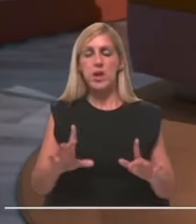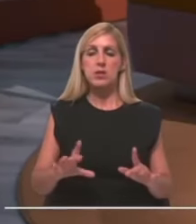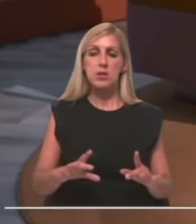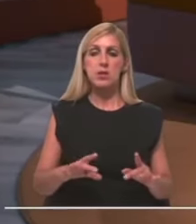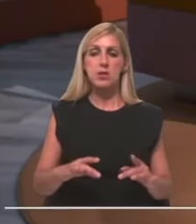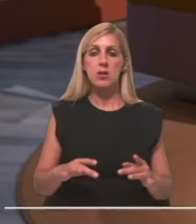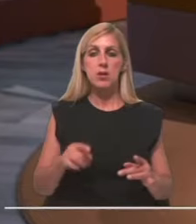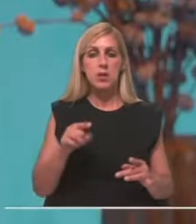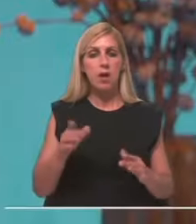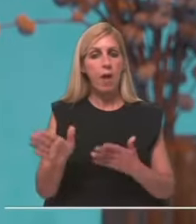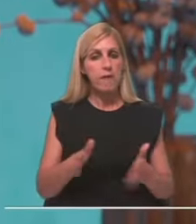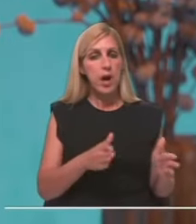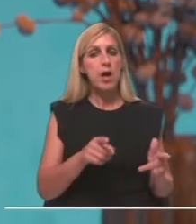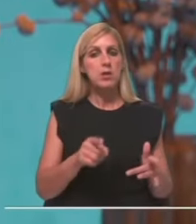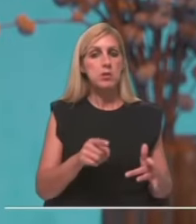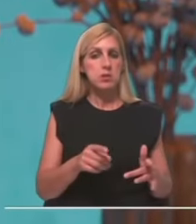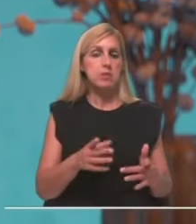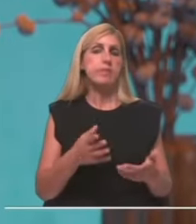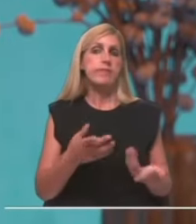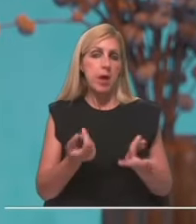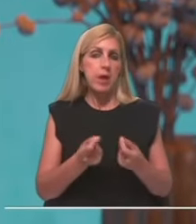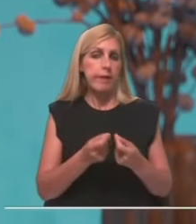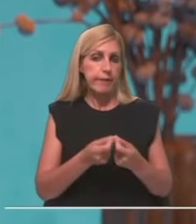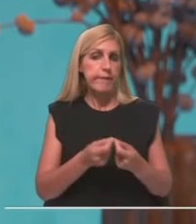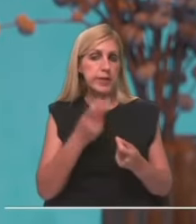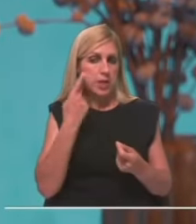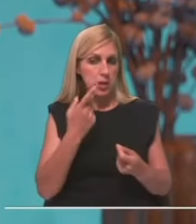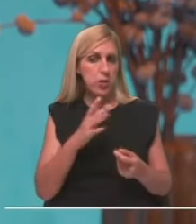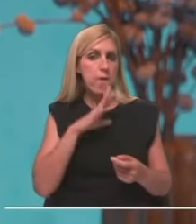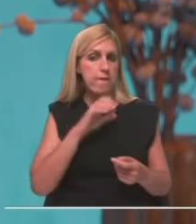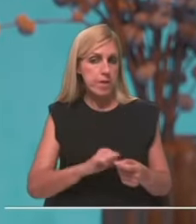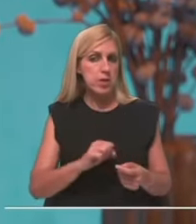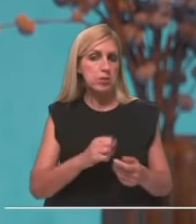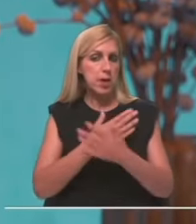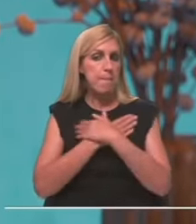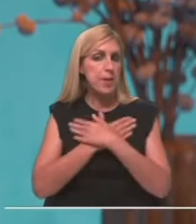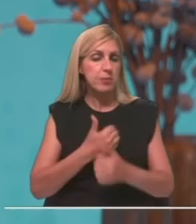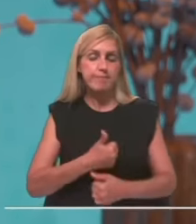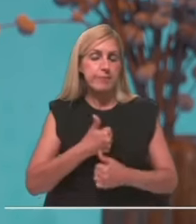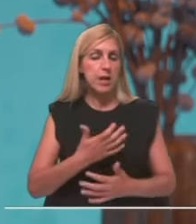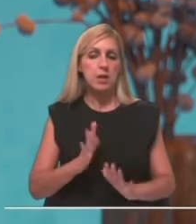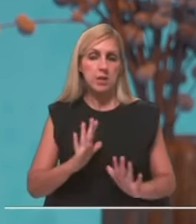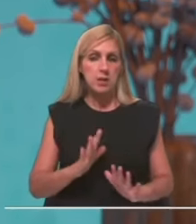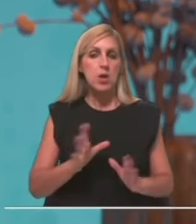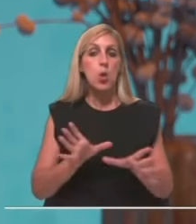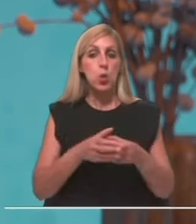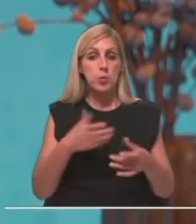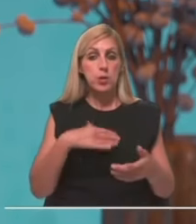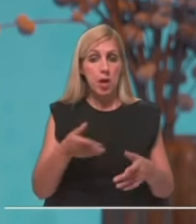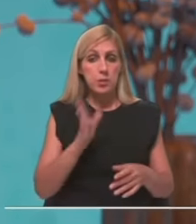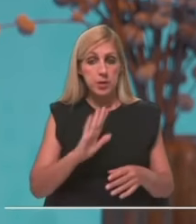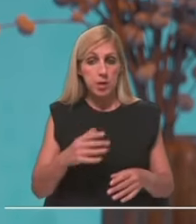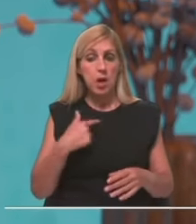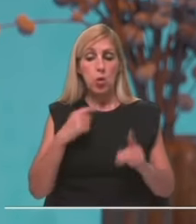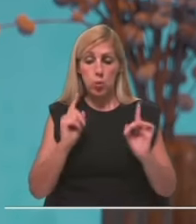foi algo naquela fase. Esse tal meu vizinho, juntamente com os filhos, que eram os meus amigos, disseram, olha, estamos num clube, queres treinar? E eu comecei a jogar